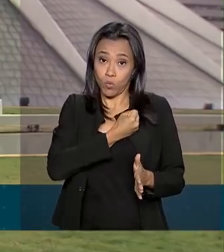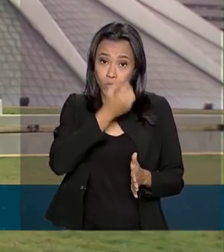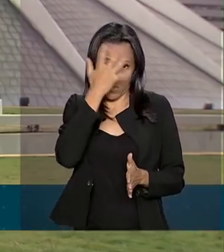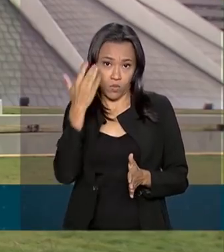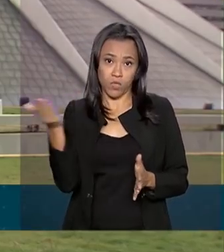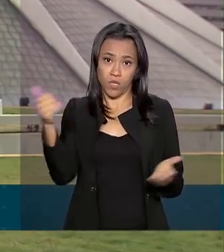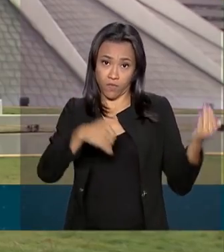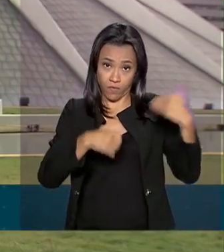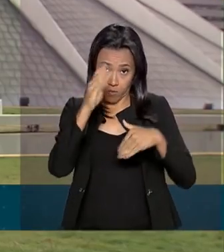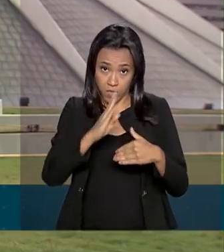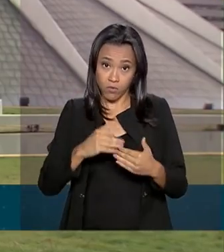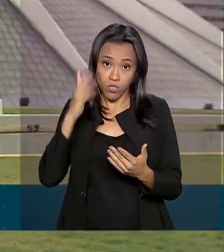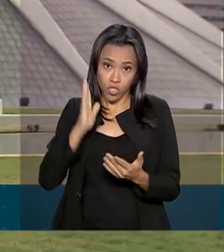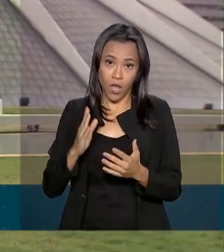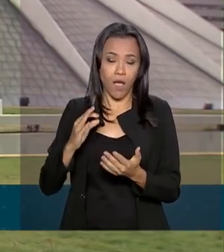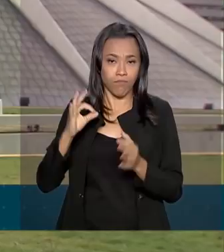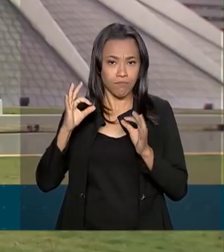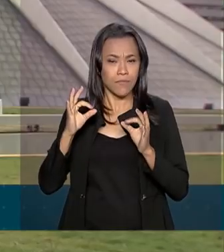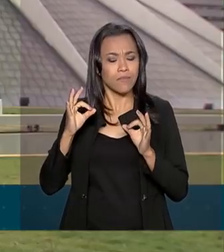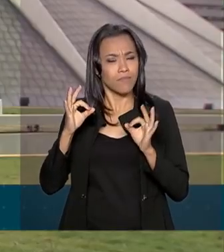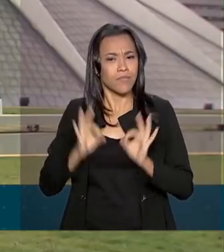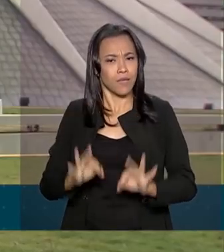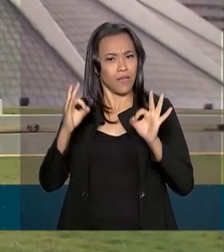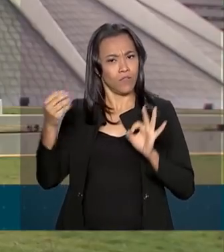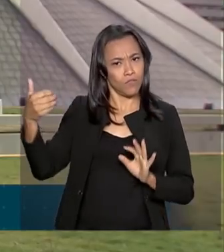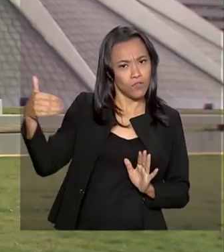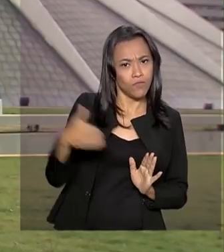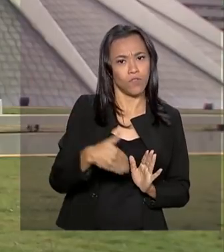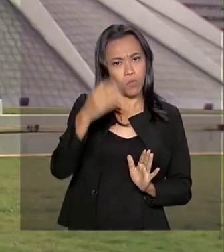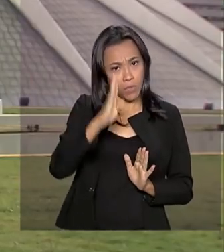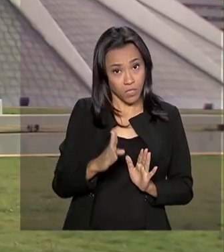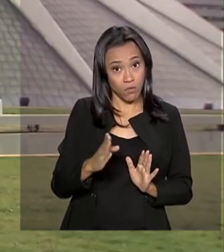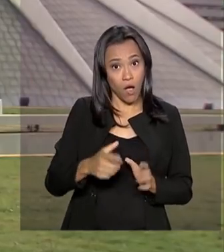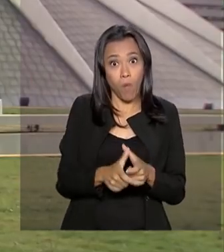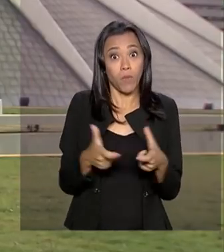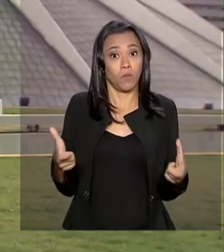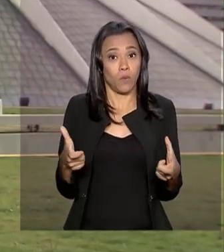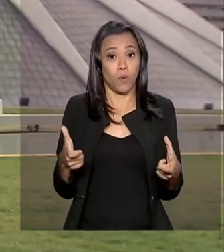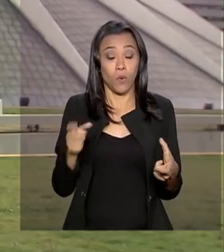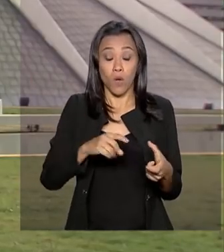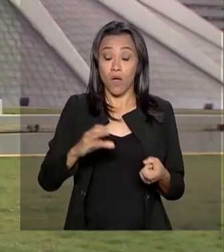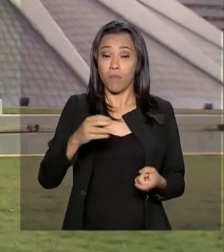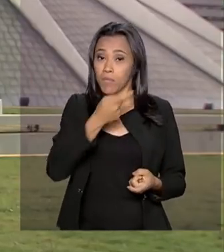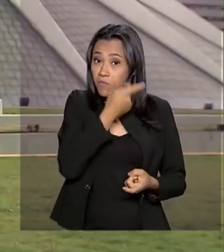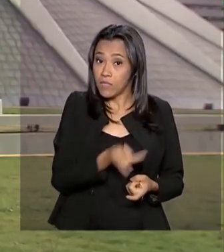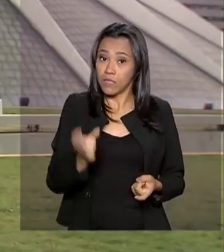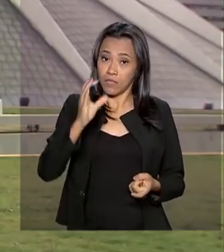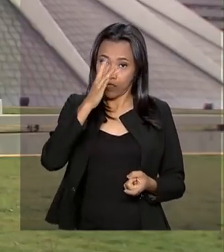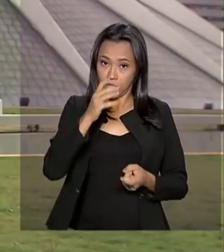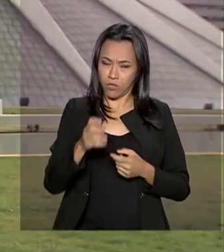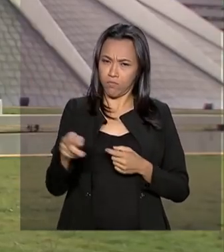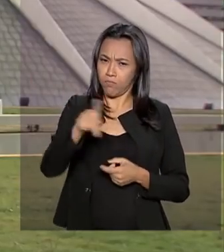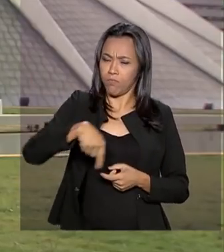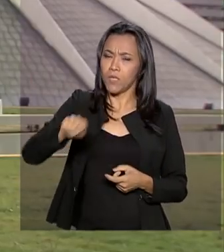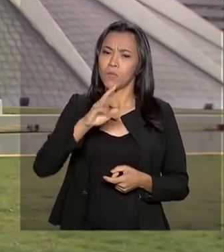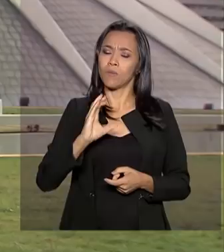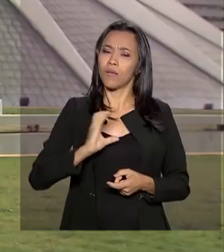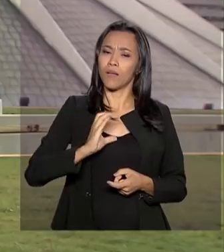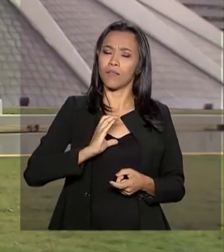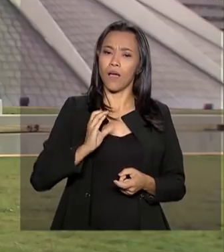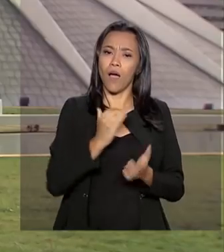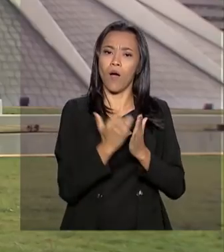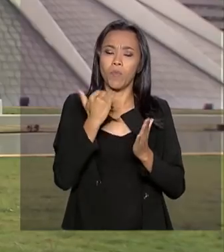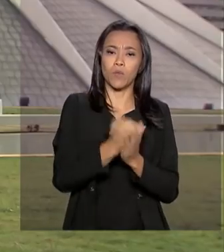confirmaram viagens ao Brasil nos próximos meses cresceu. As visitas de canadenses, por exemplo, registraram alta de